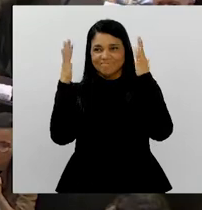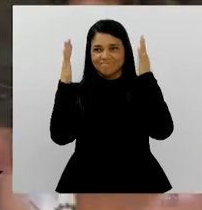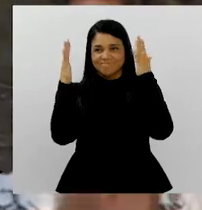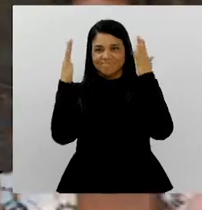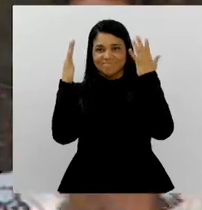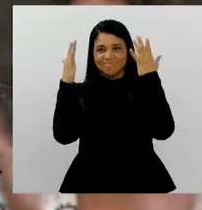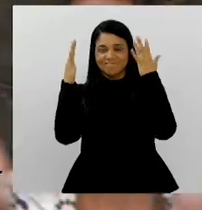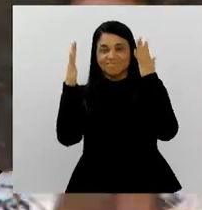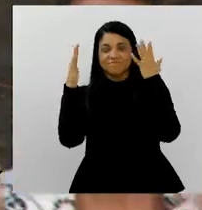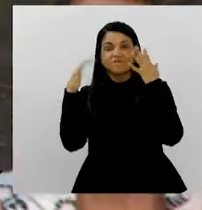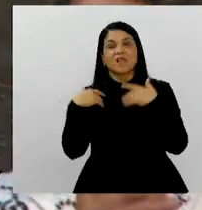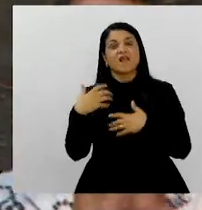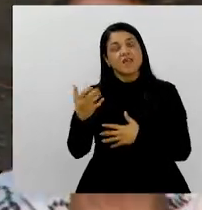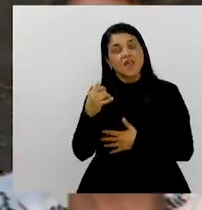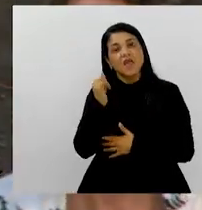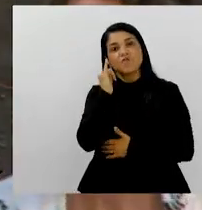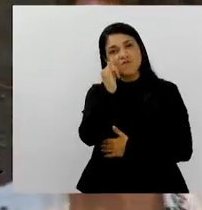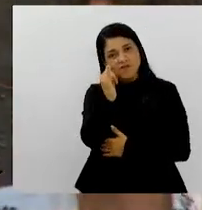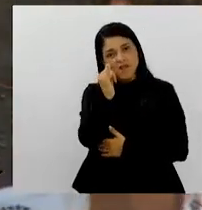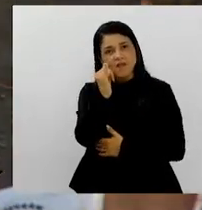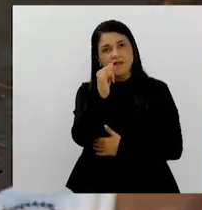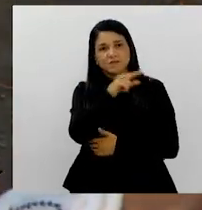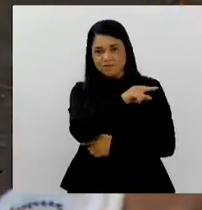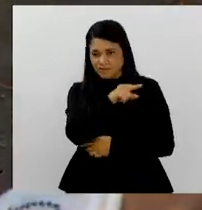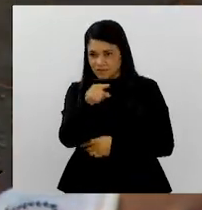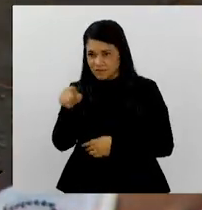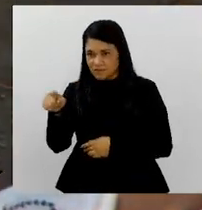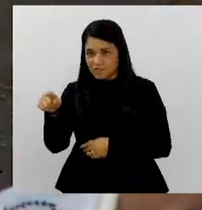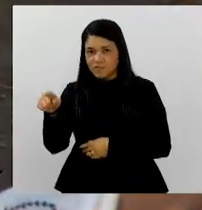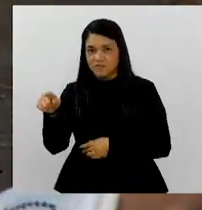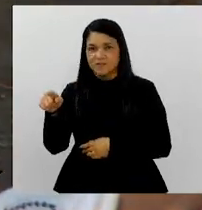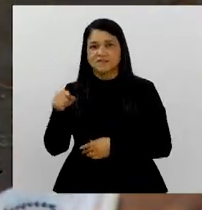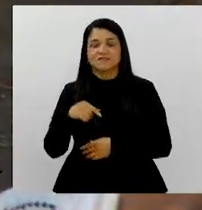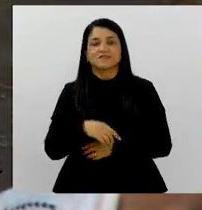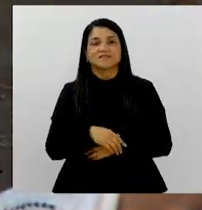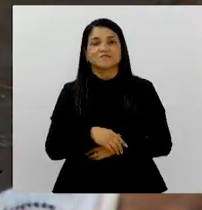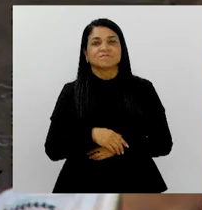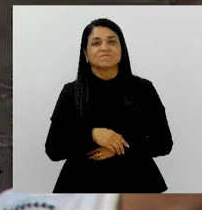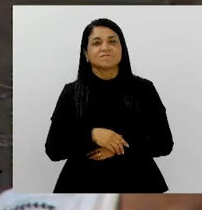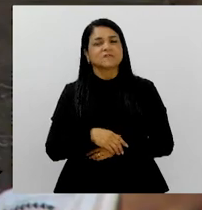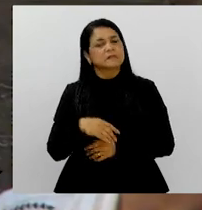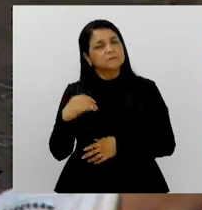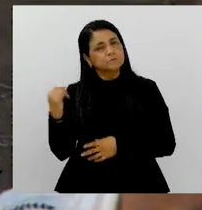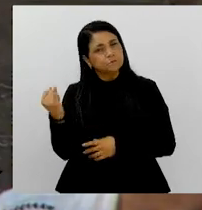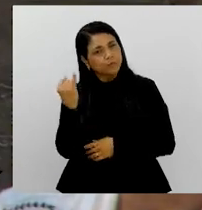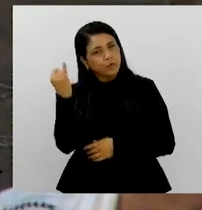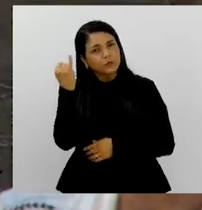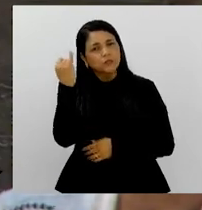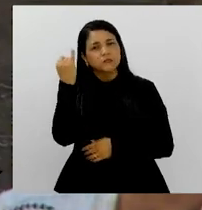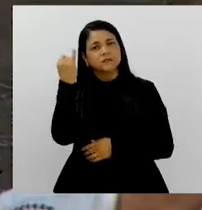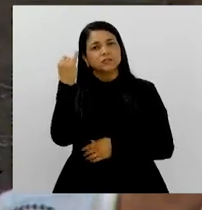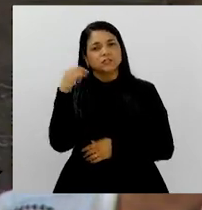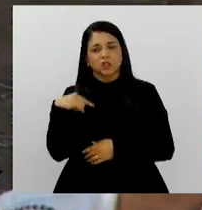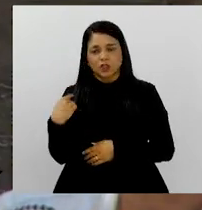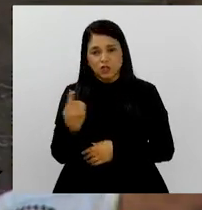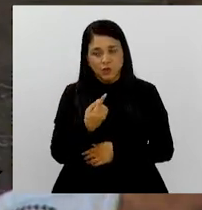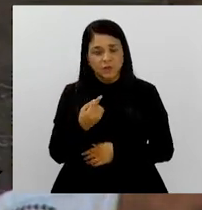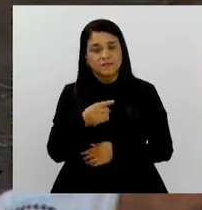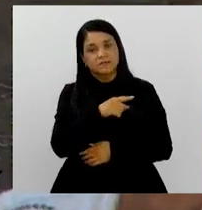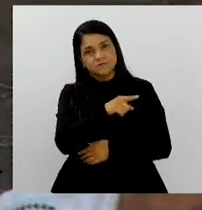E queria dizer para vocês todos que estão aqui o quanto é importante para nós e para